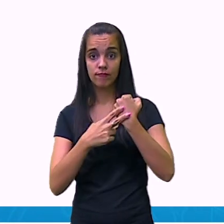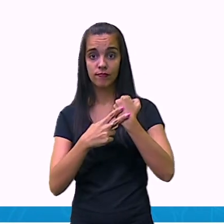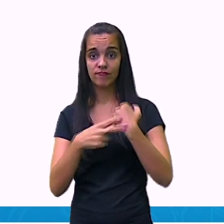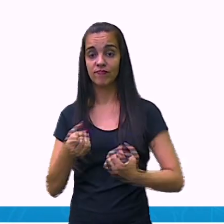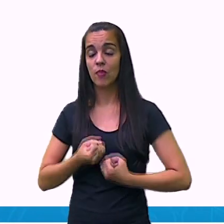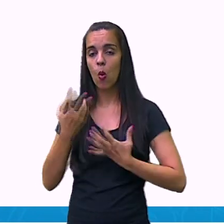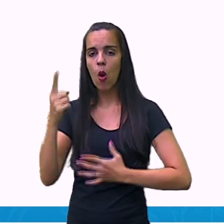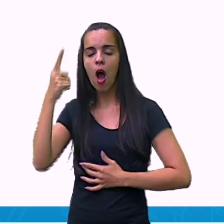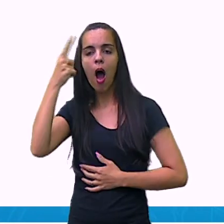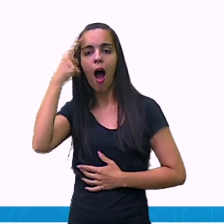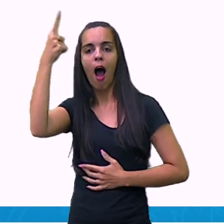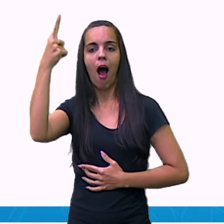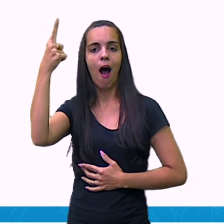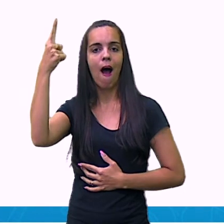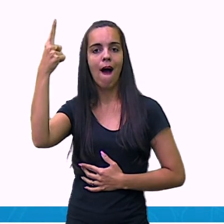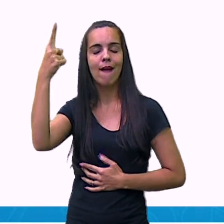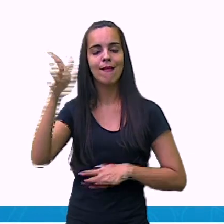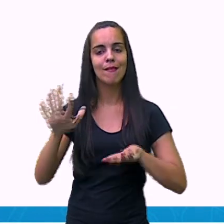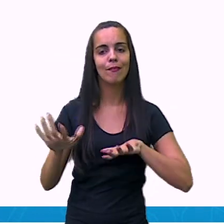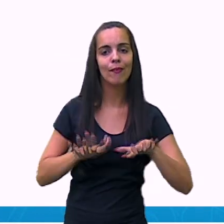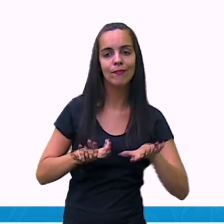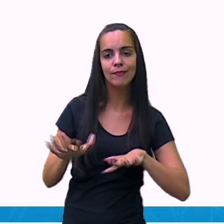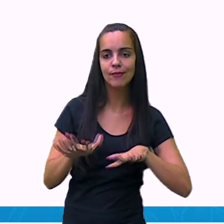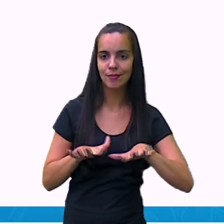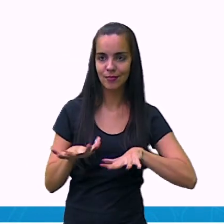que expressam ideia de